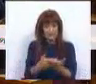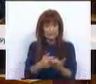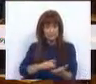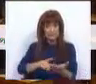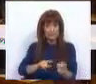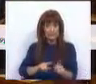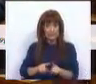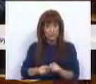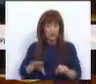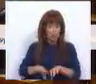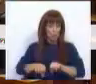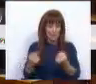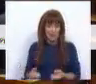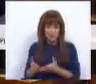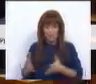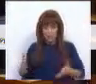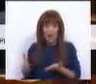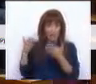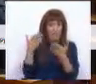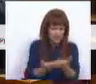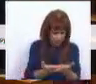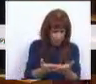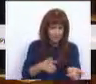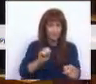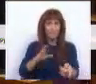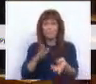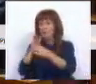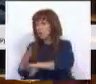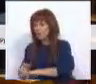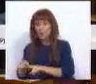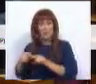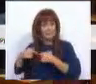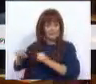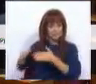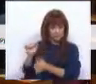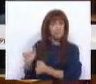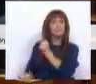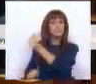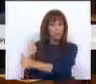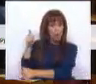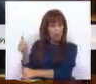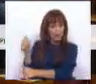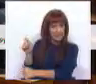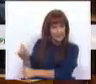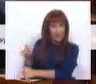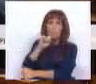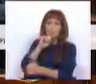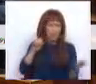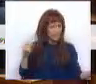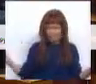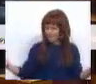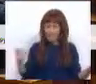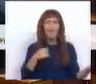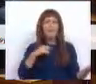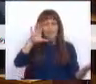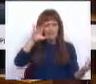que os partidos da maioria apresentam, quer através da iniciativa do Bloco de Esquerda, possam efetivamente